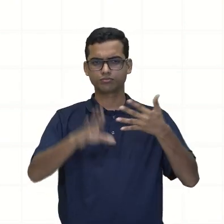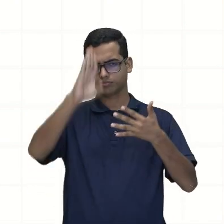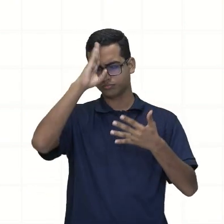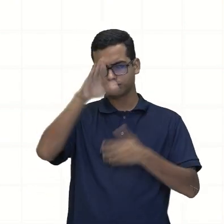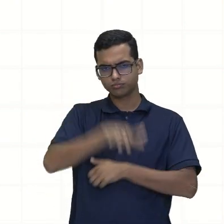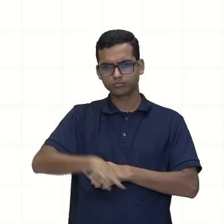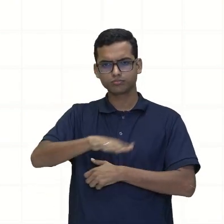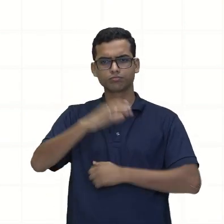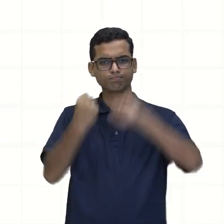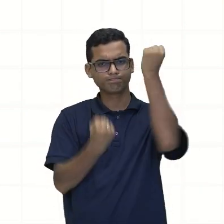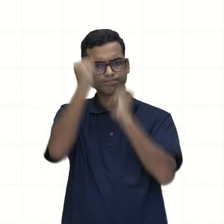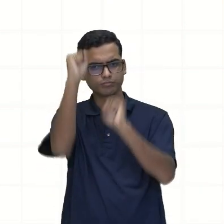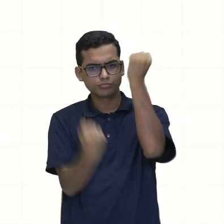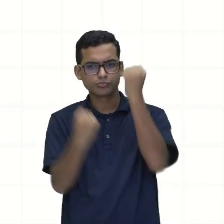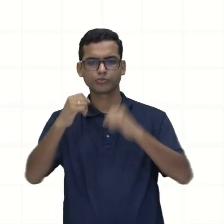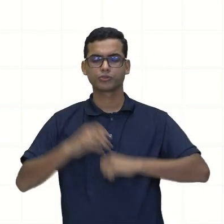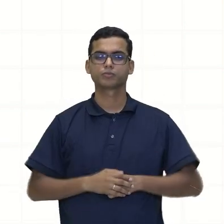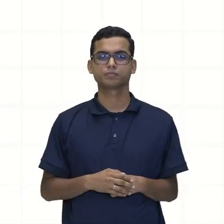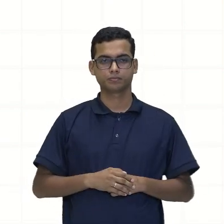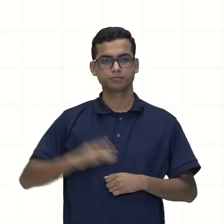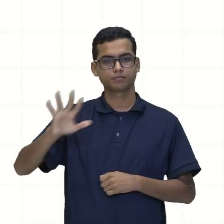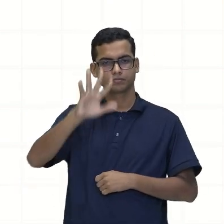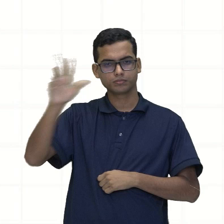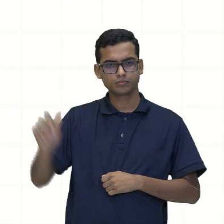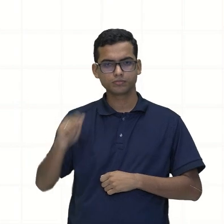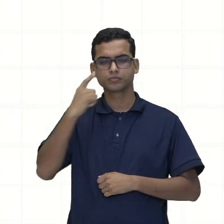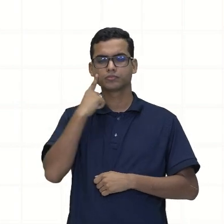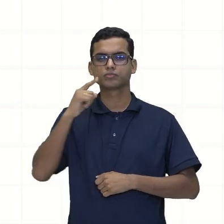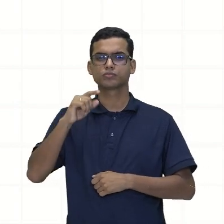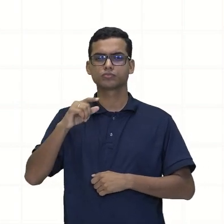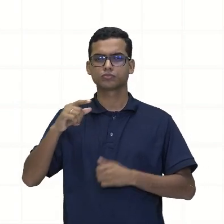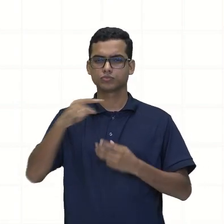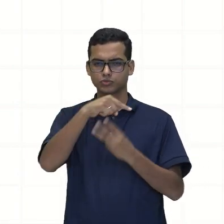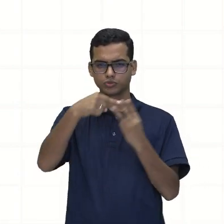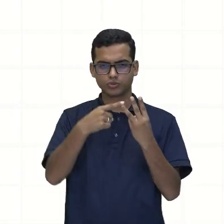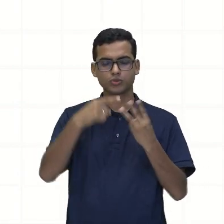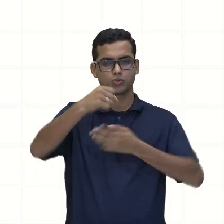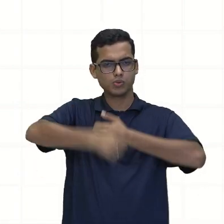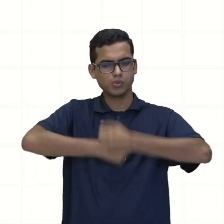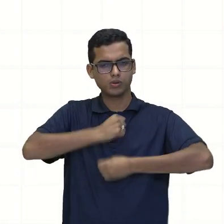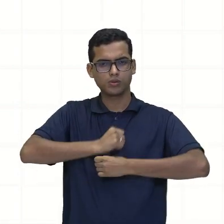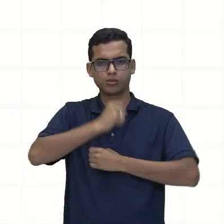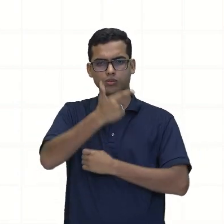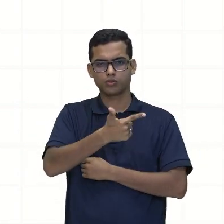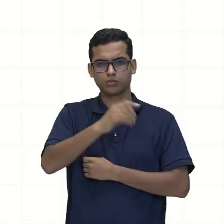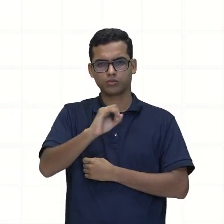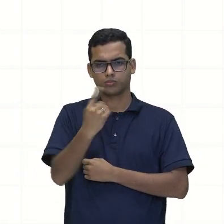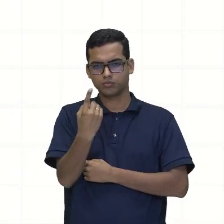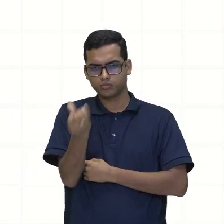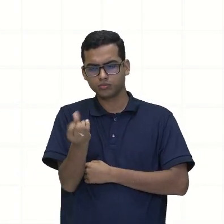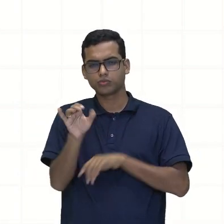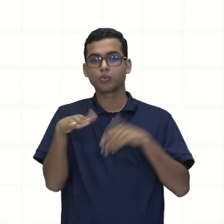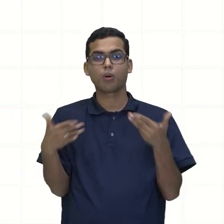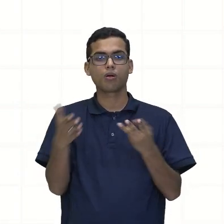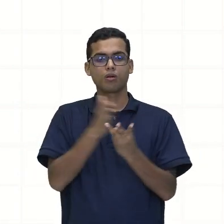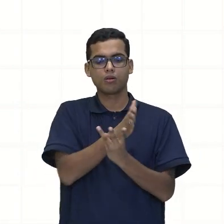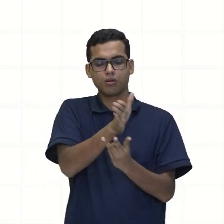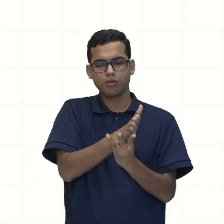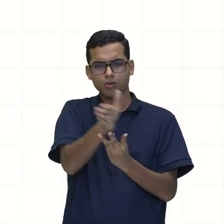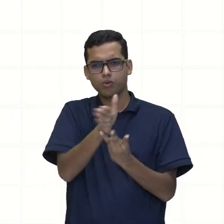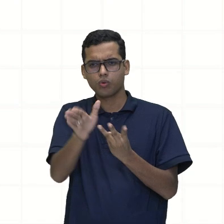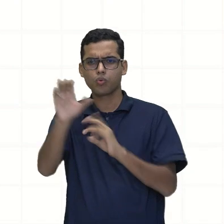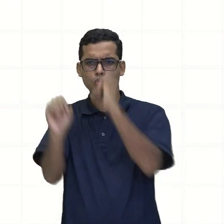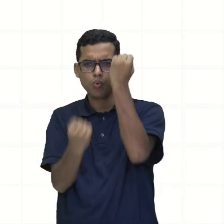setores industriais. É um mapa de são mapas de 2016. Quais são esses setores